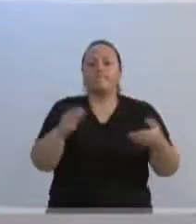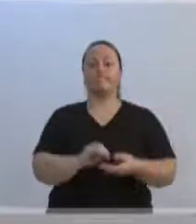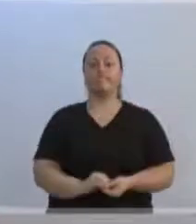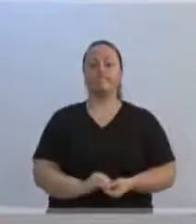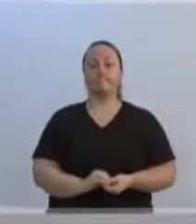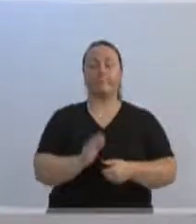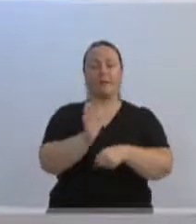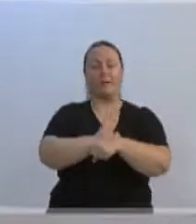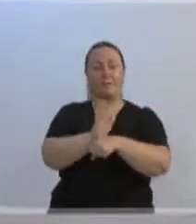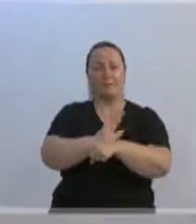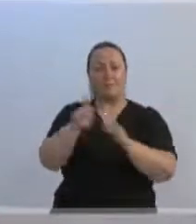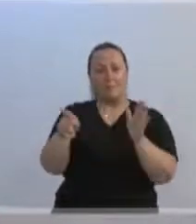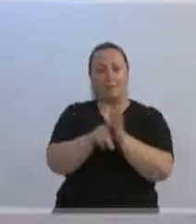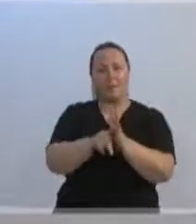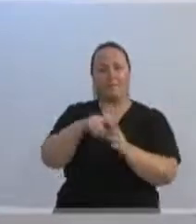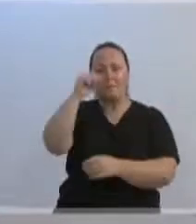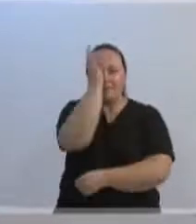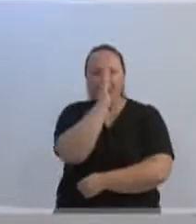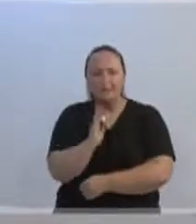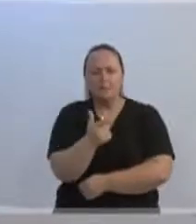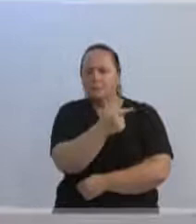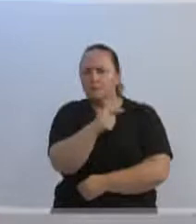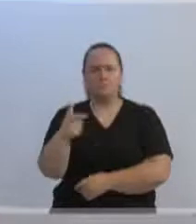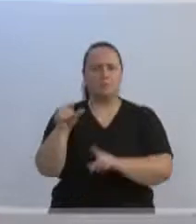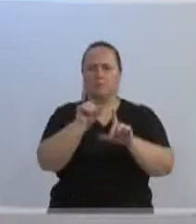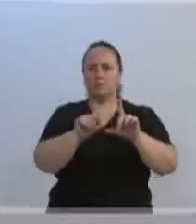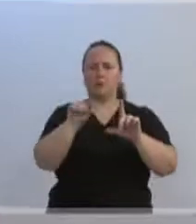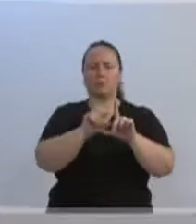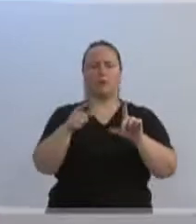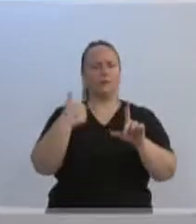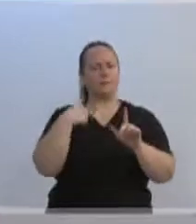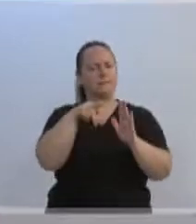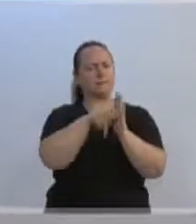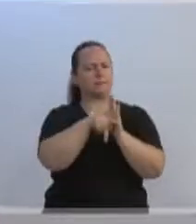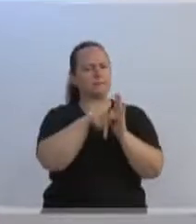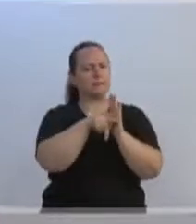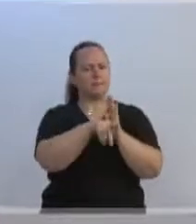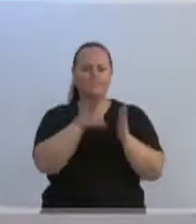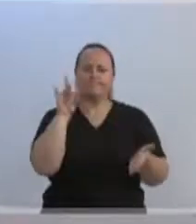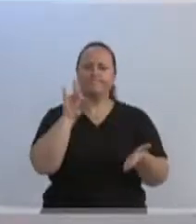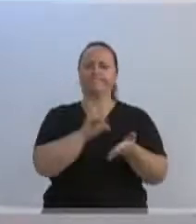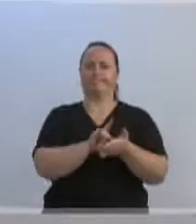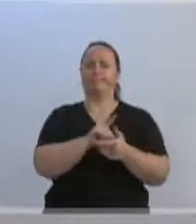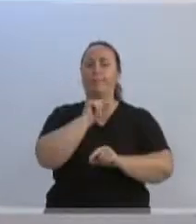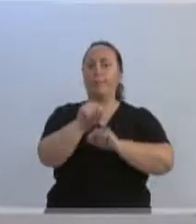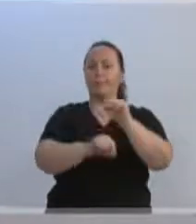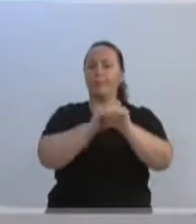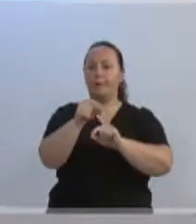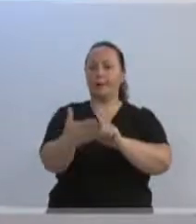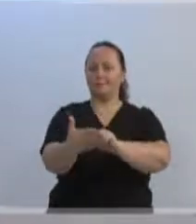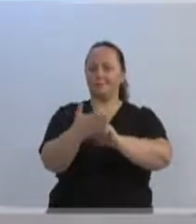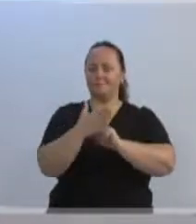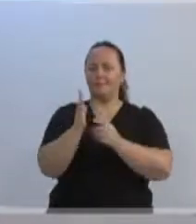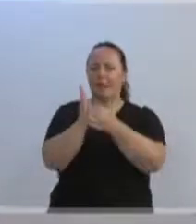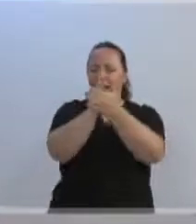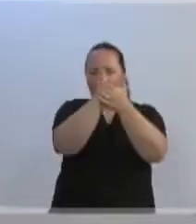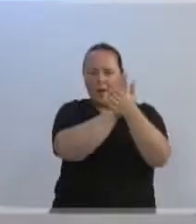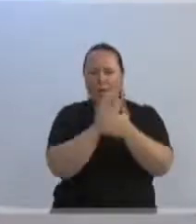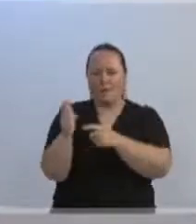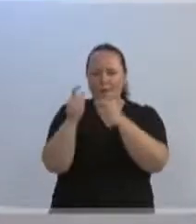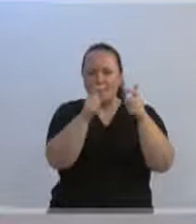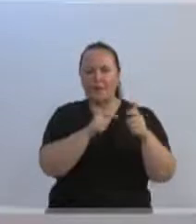a possibilidade da legenda e aí eu pesquisei e vi que realmente o que me passaram que vários municípios brasileiros